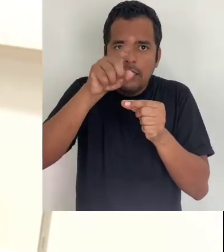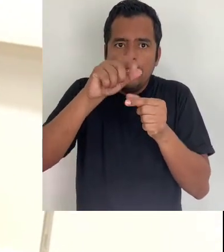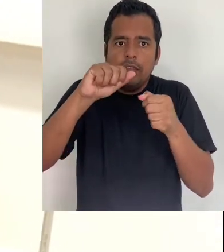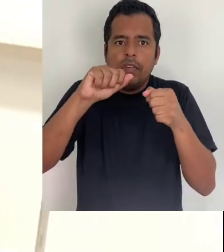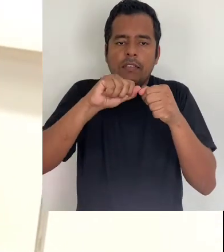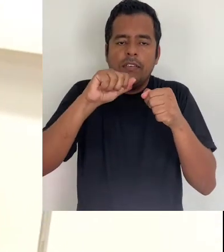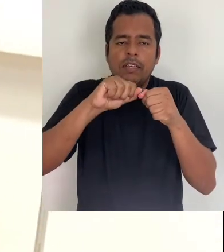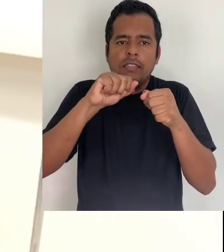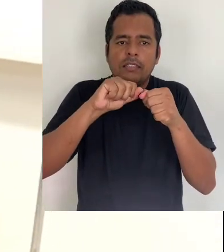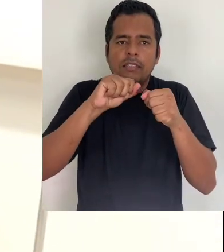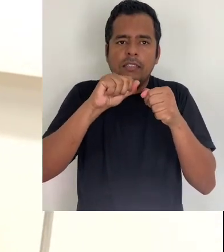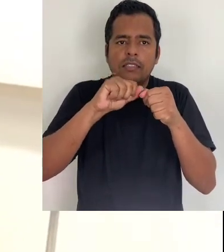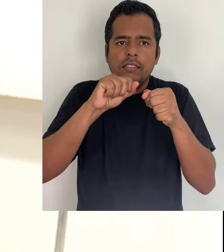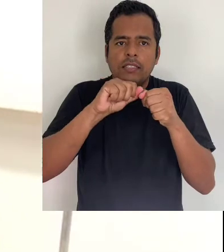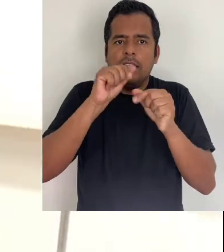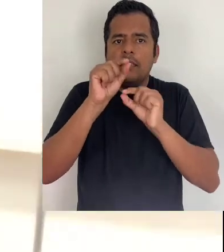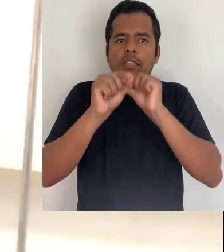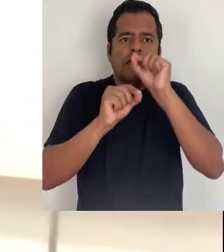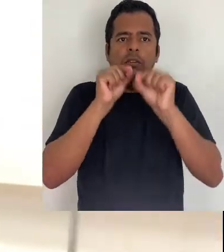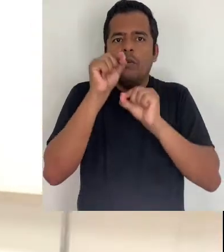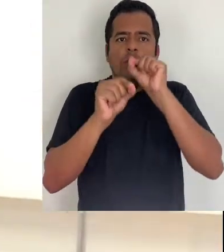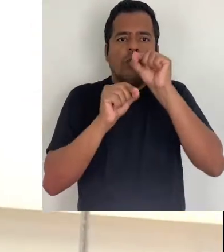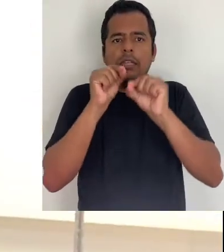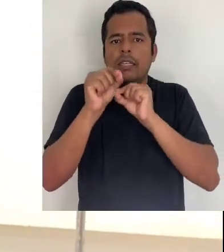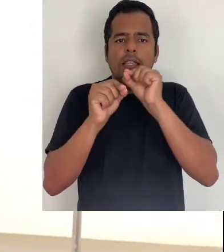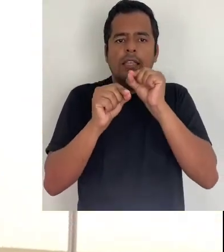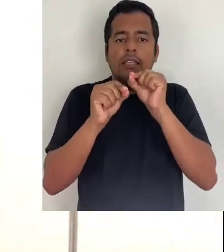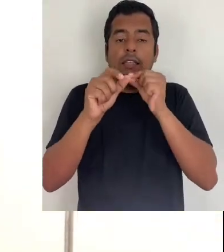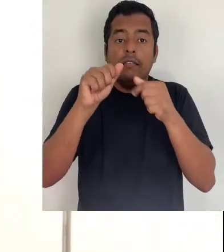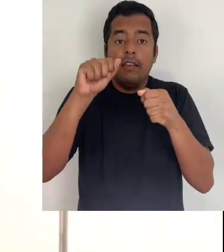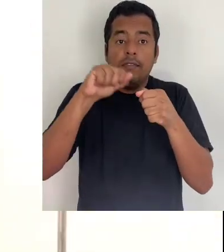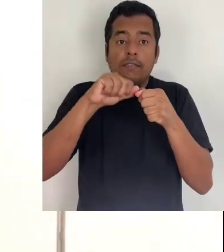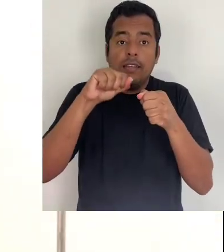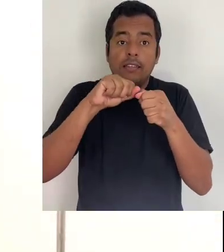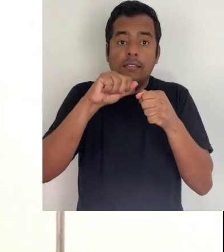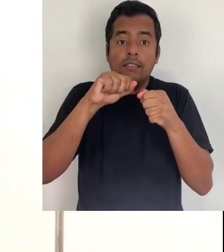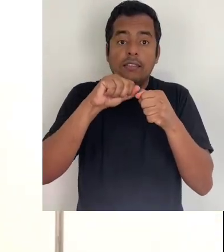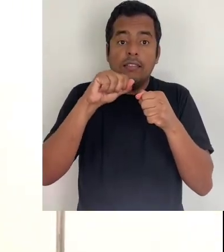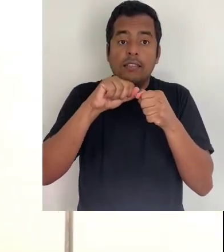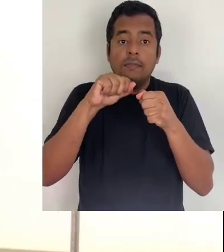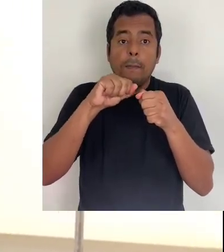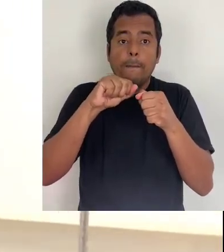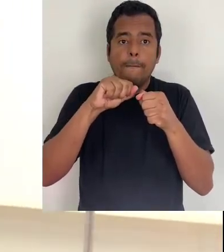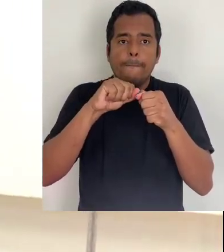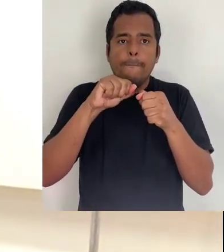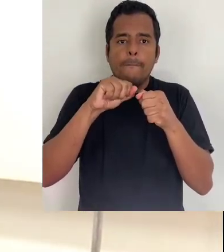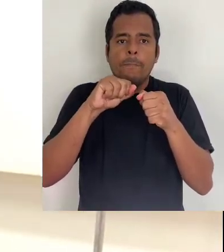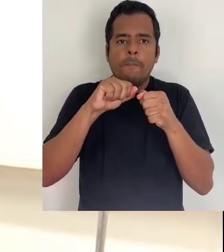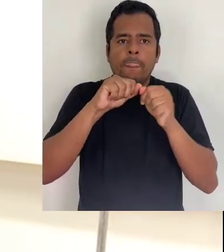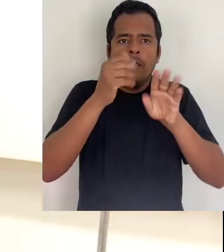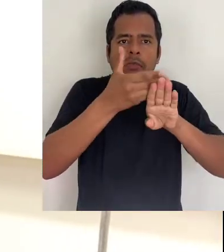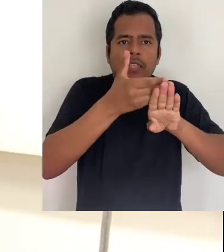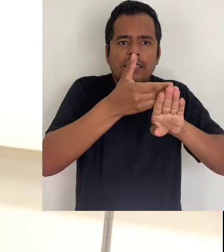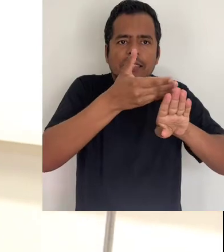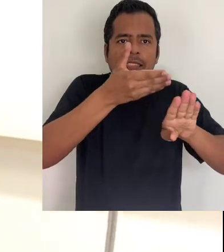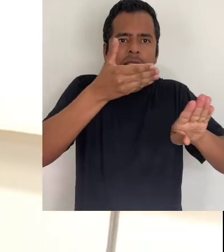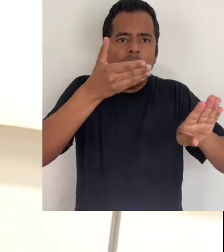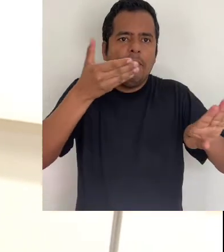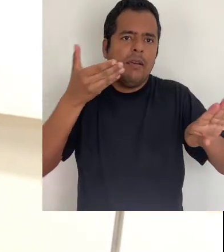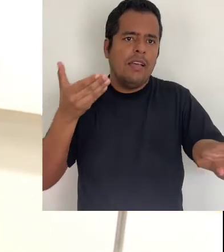balão, certo? E vai fazer uma destilação. A gente vai fazer uma